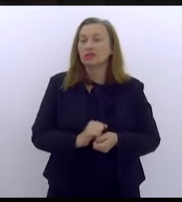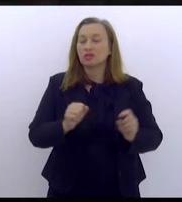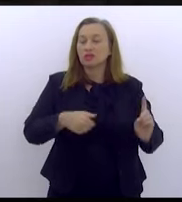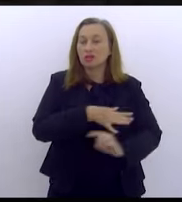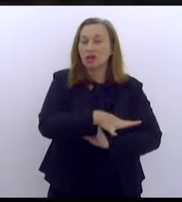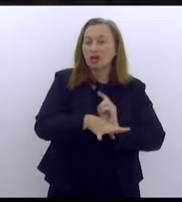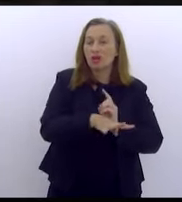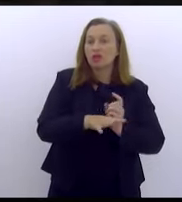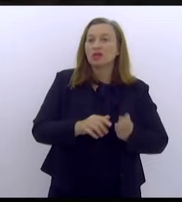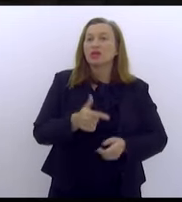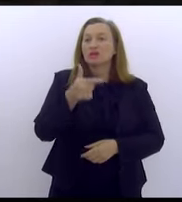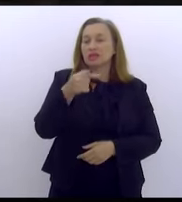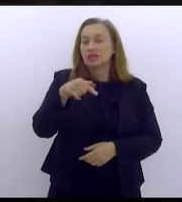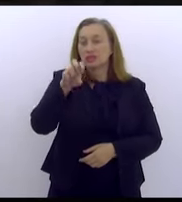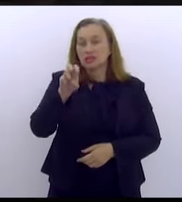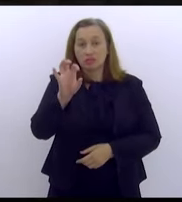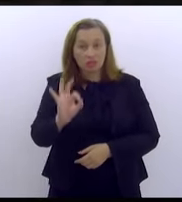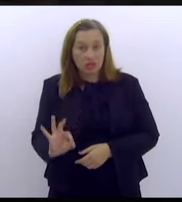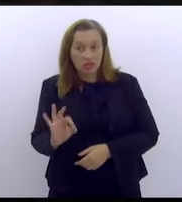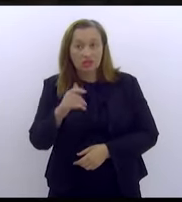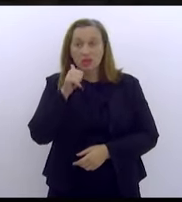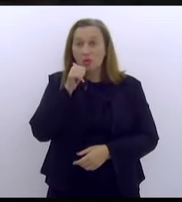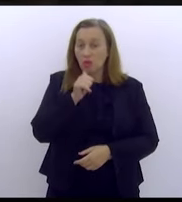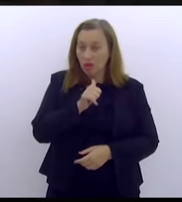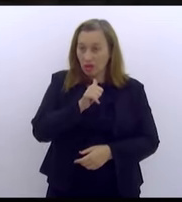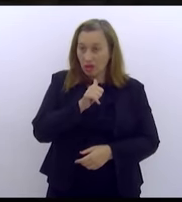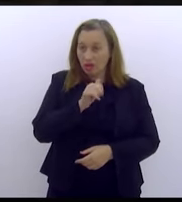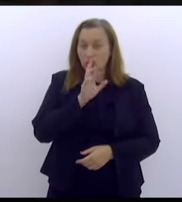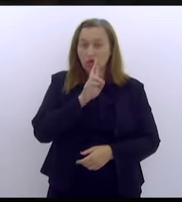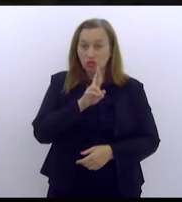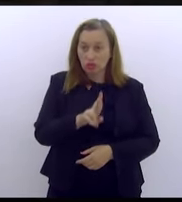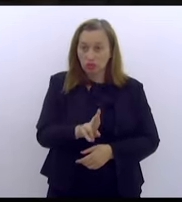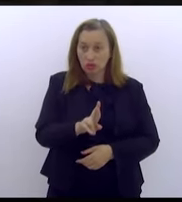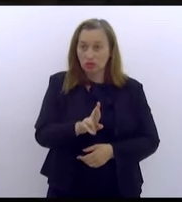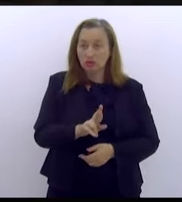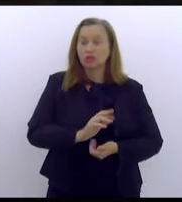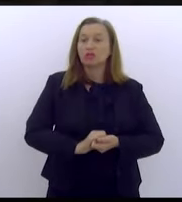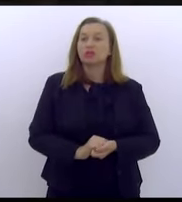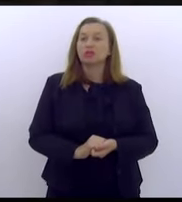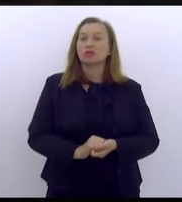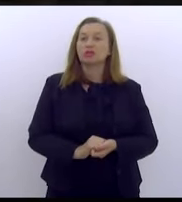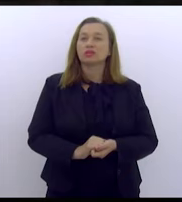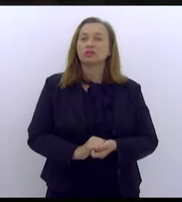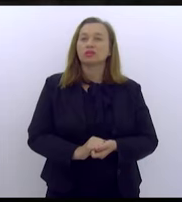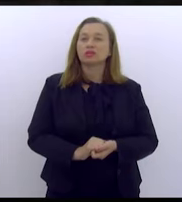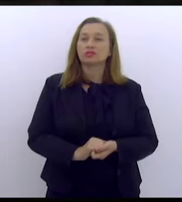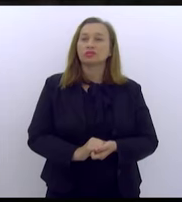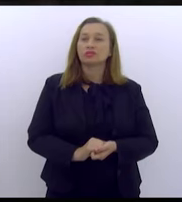que 75% das mulheres responderam diante dessa